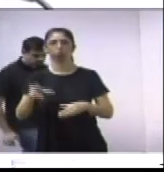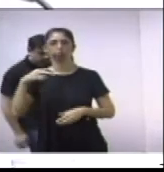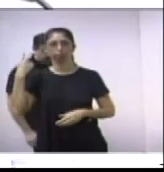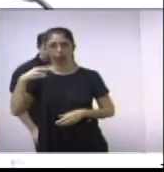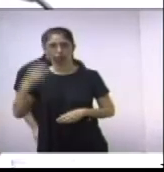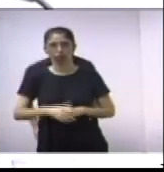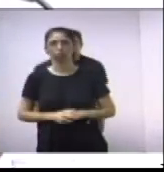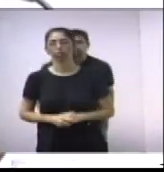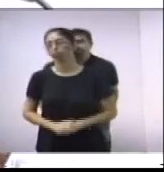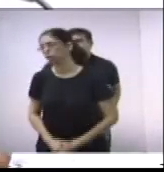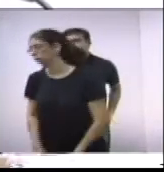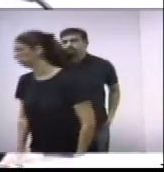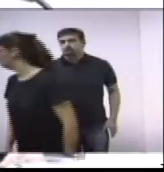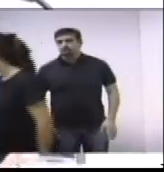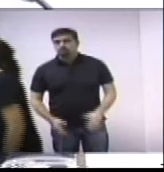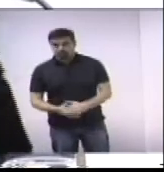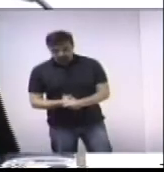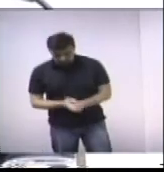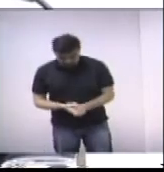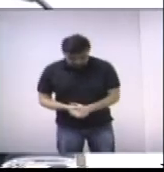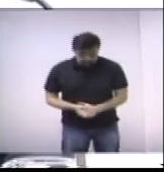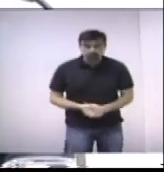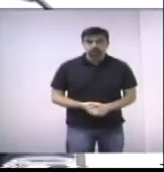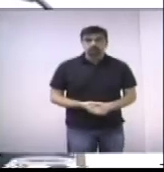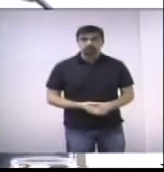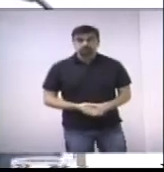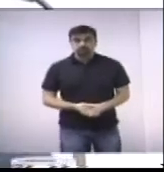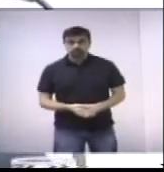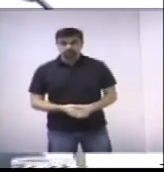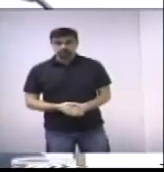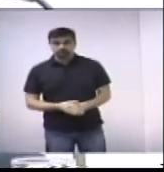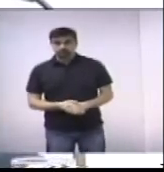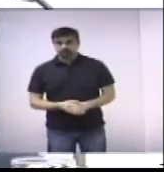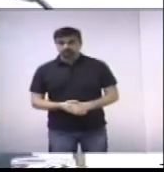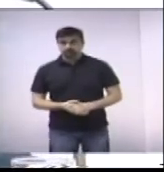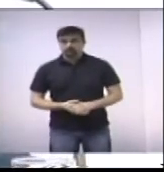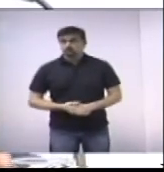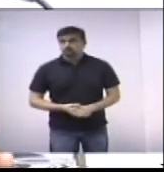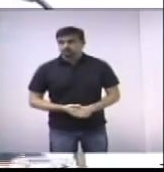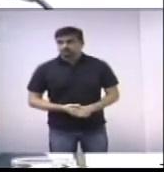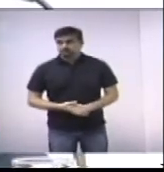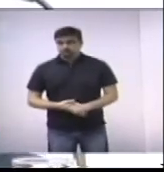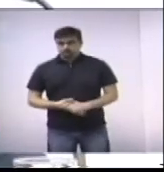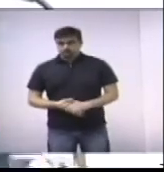de 67 para cassar o mandato do prefeito José Pavão Júnior.